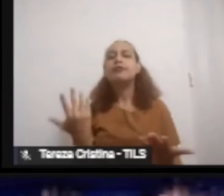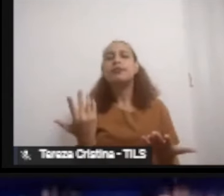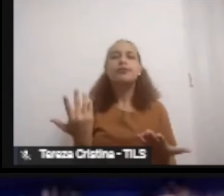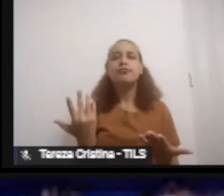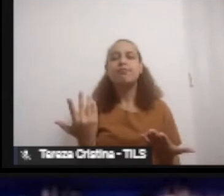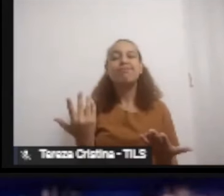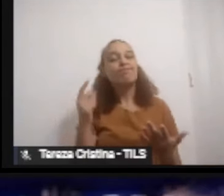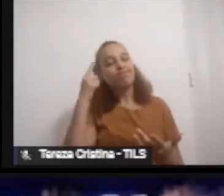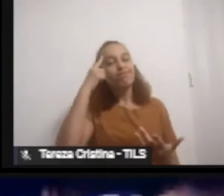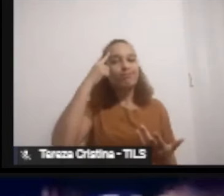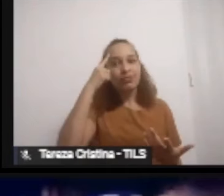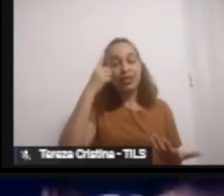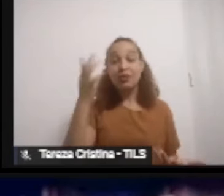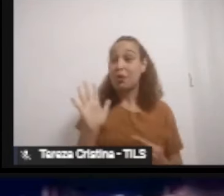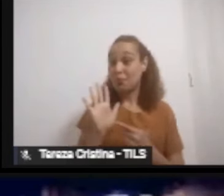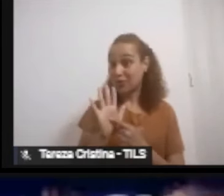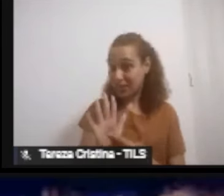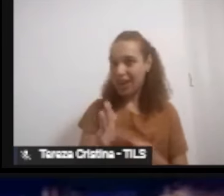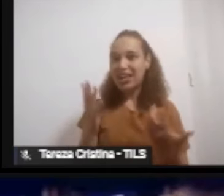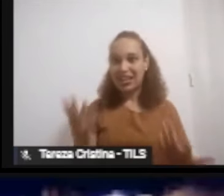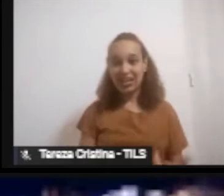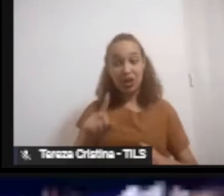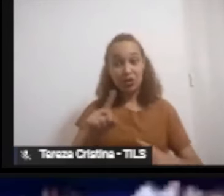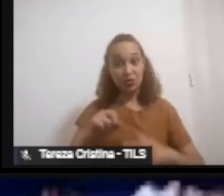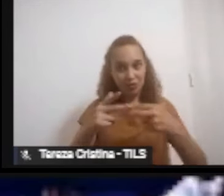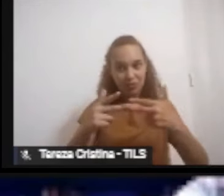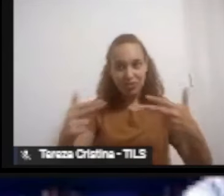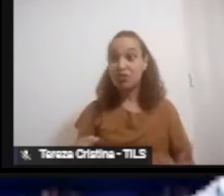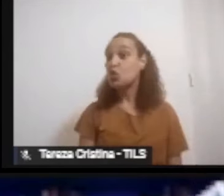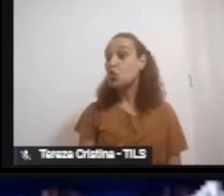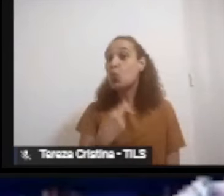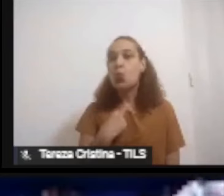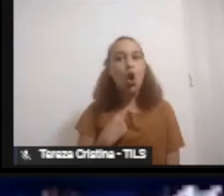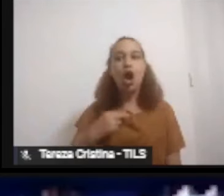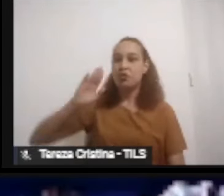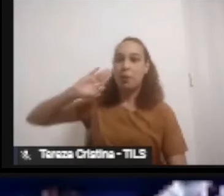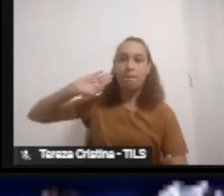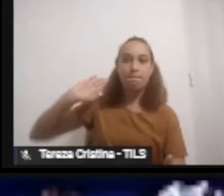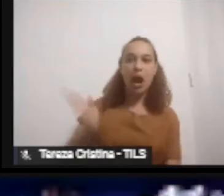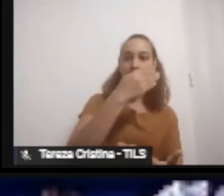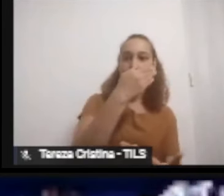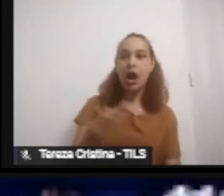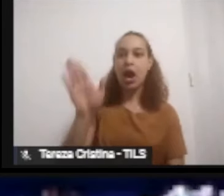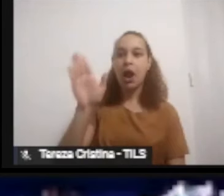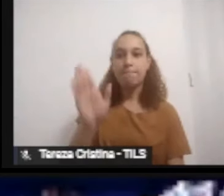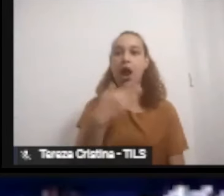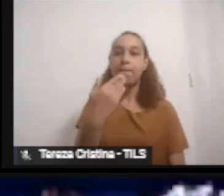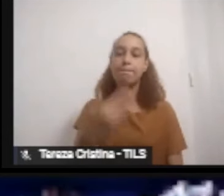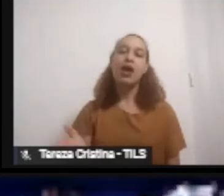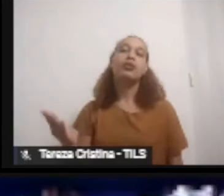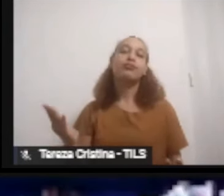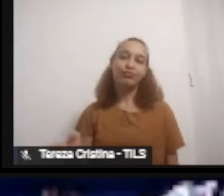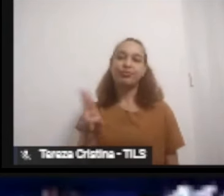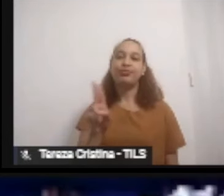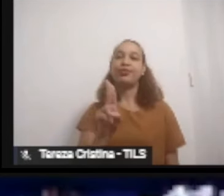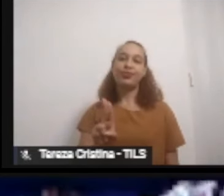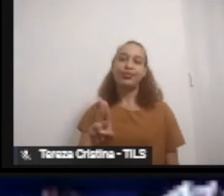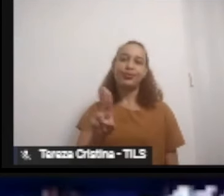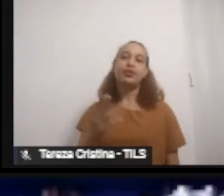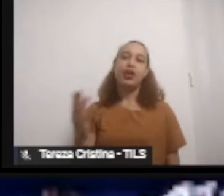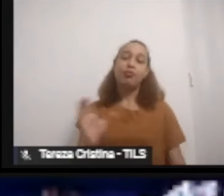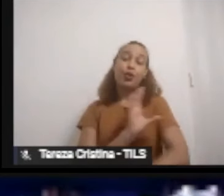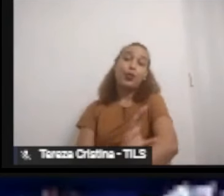que não deveriam ser usados para punir, para machucar, acabam sendo utilizados em uma cultura como a nossa, que naturaliza